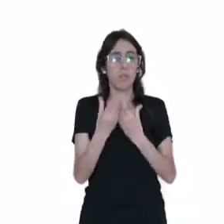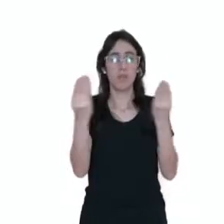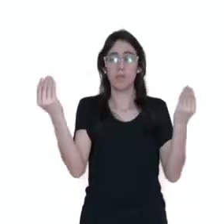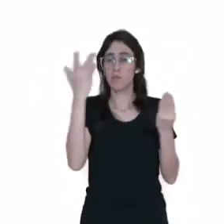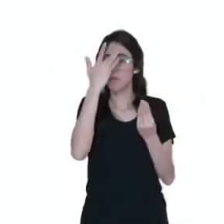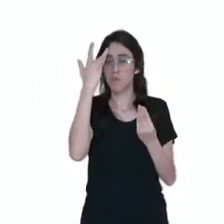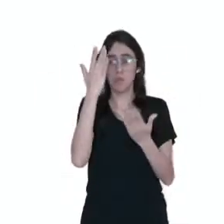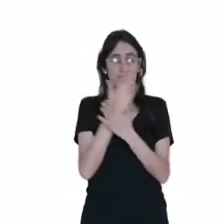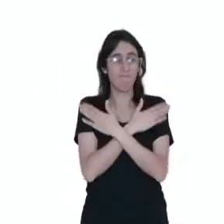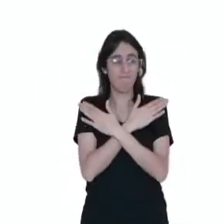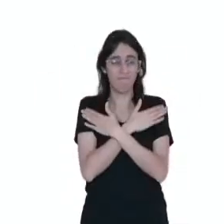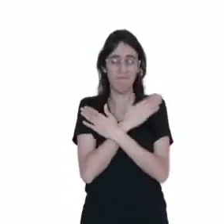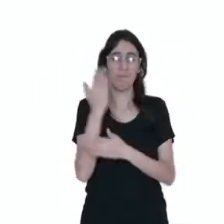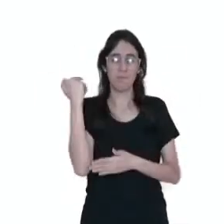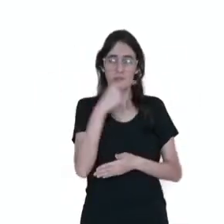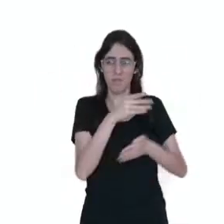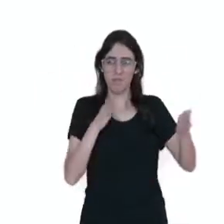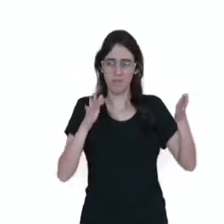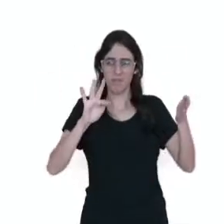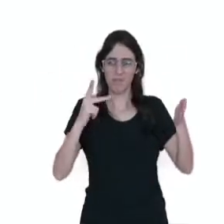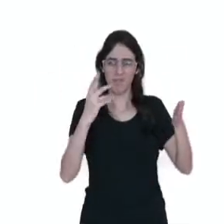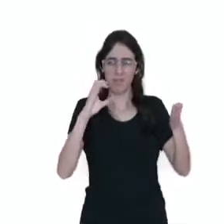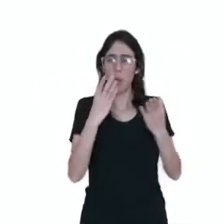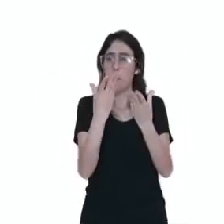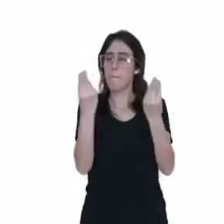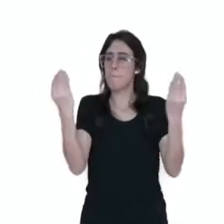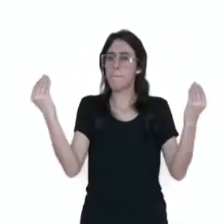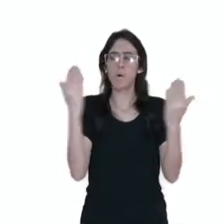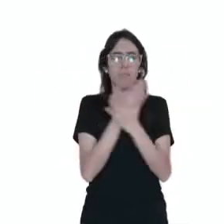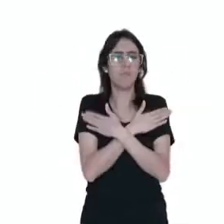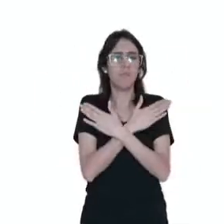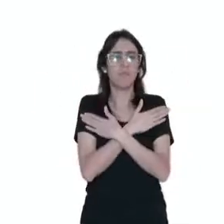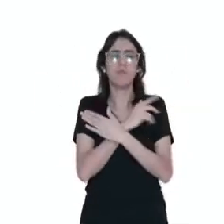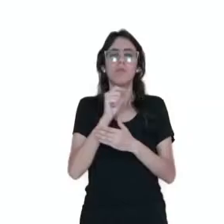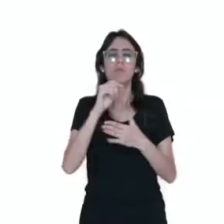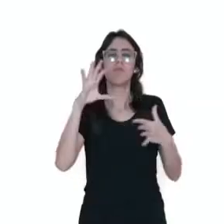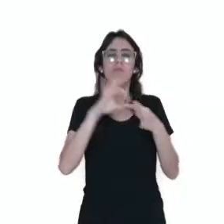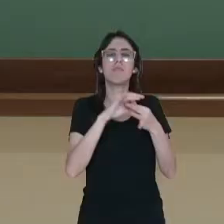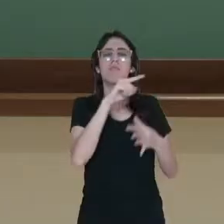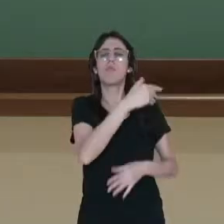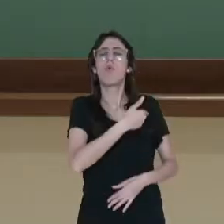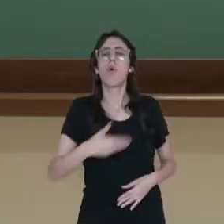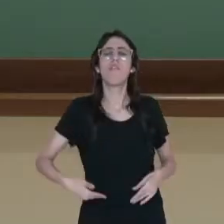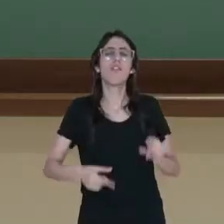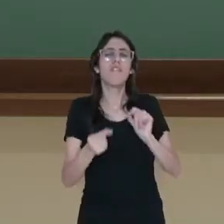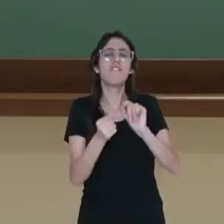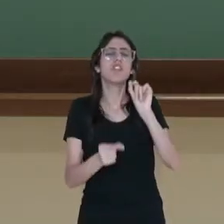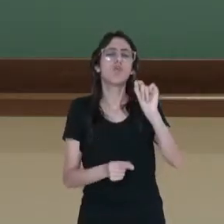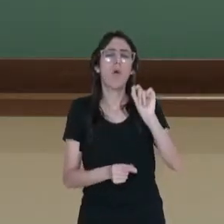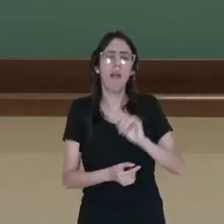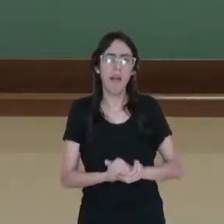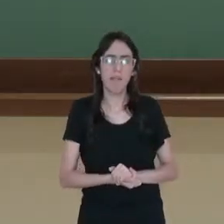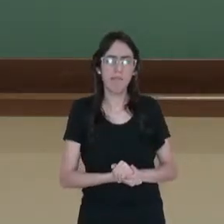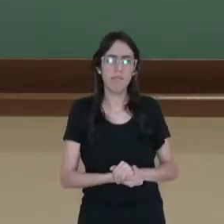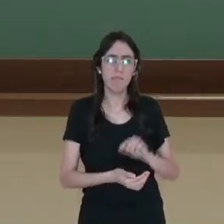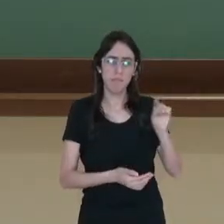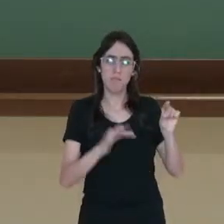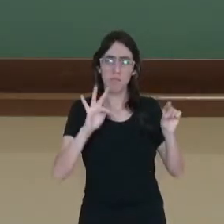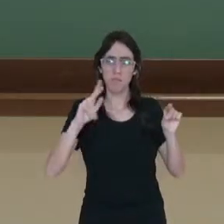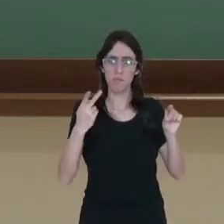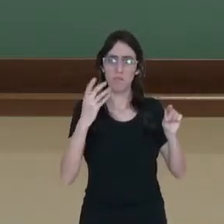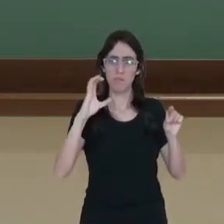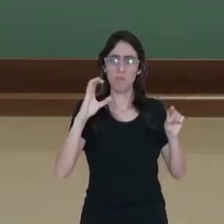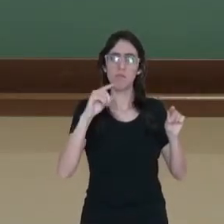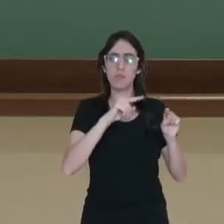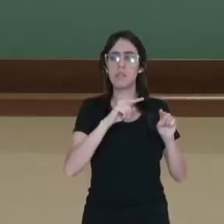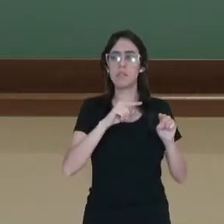na gestão do Fernando Henrique Cardoso foi muito ligado a algumas ações do governo. Entre as ações do governo que